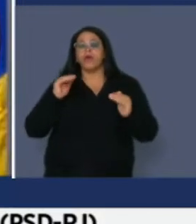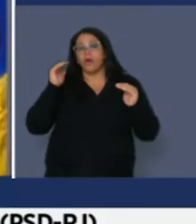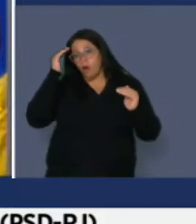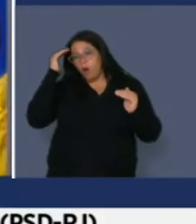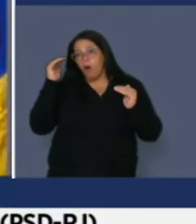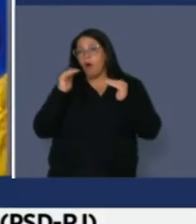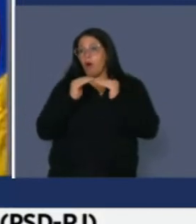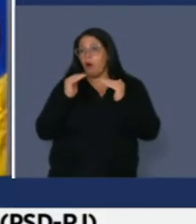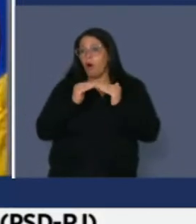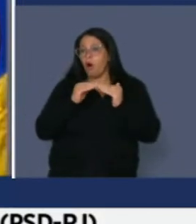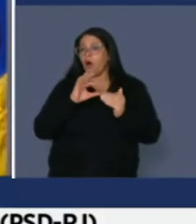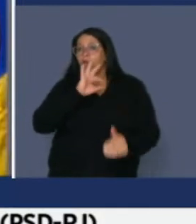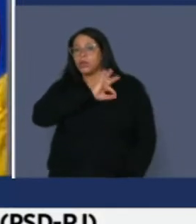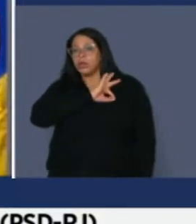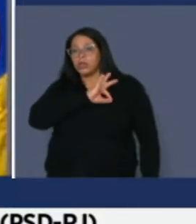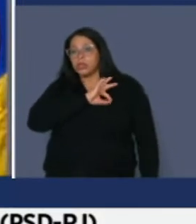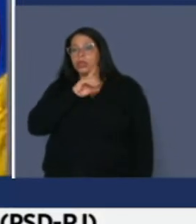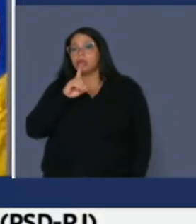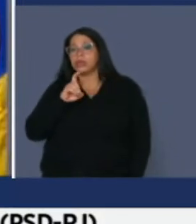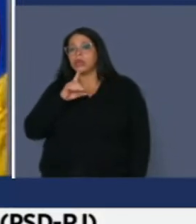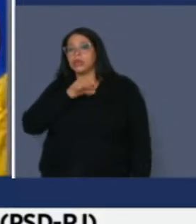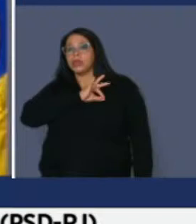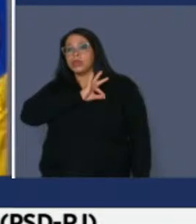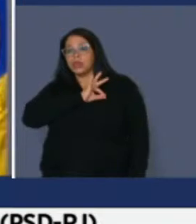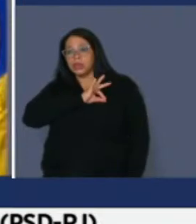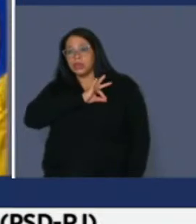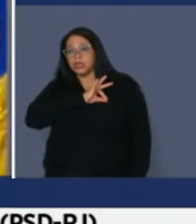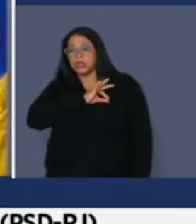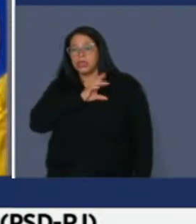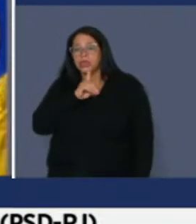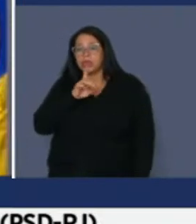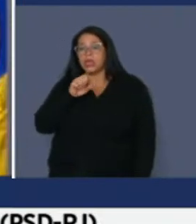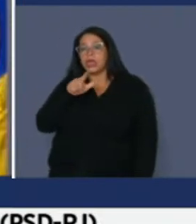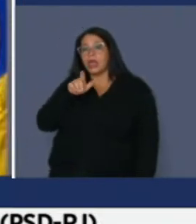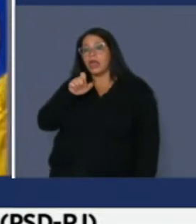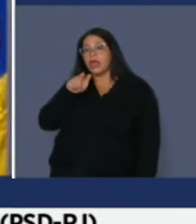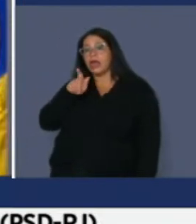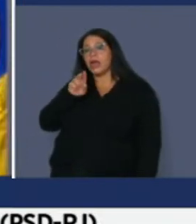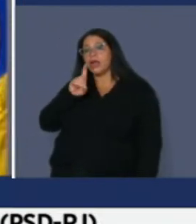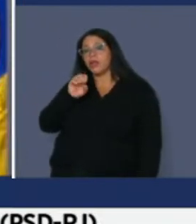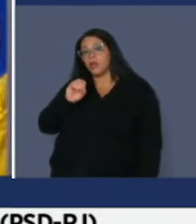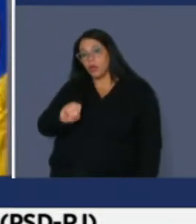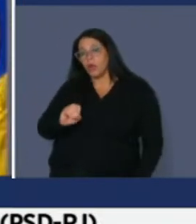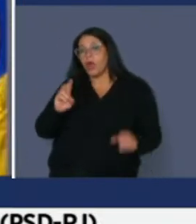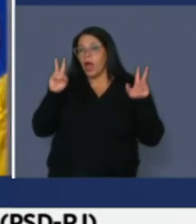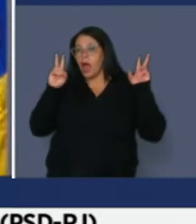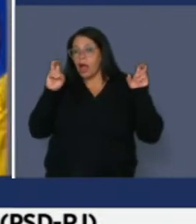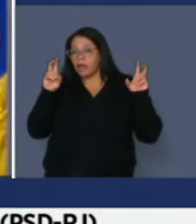delegado Alain Duarte Lacerda, de que, abre aspas,